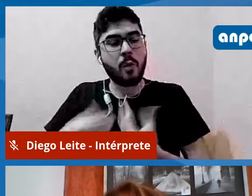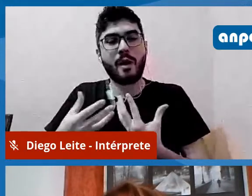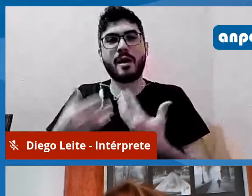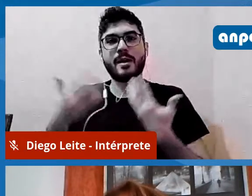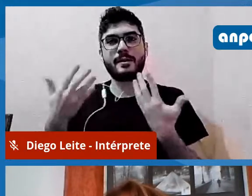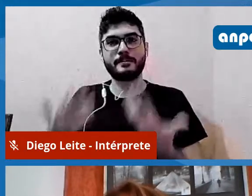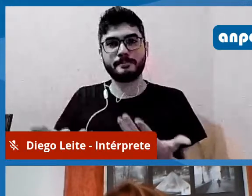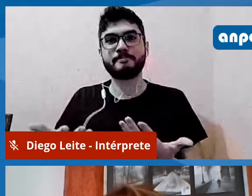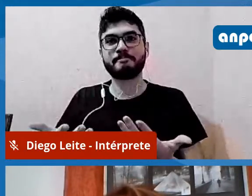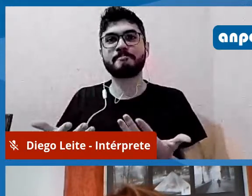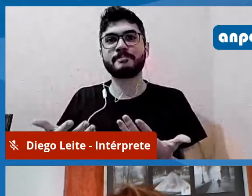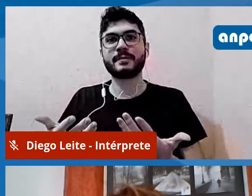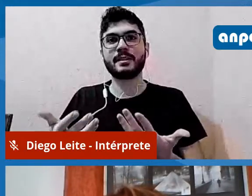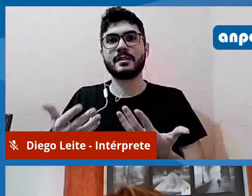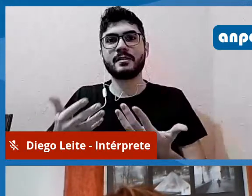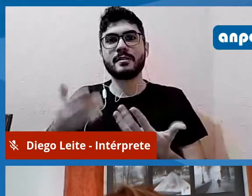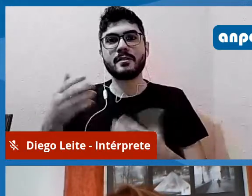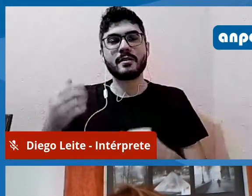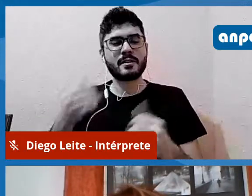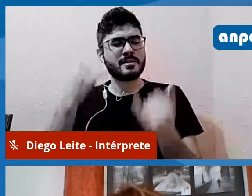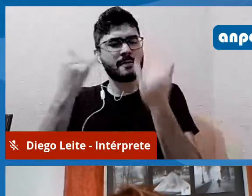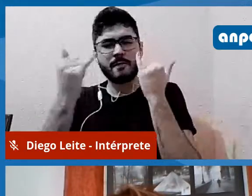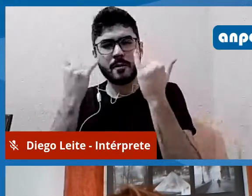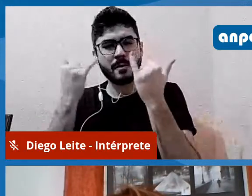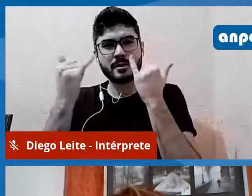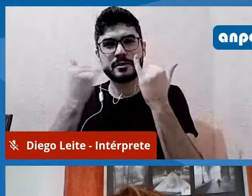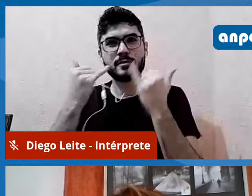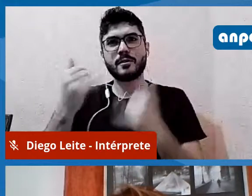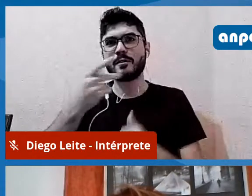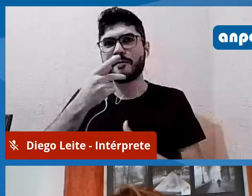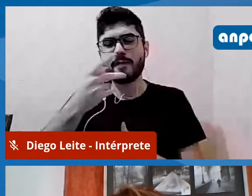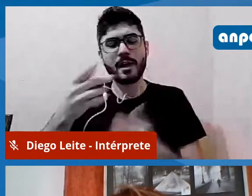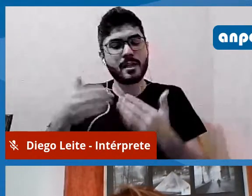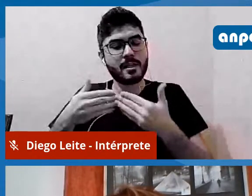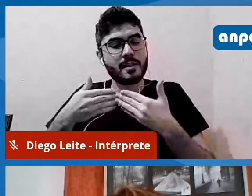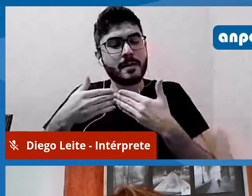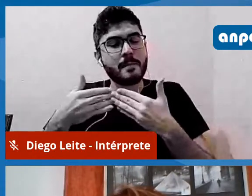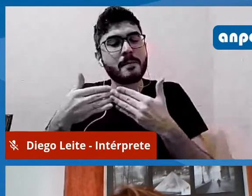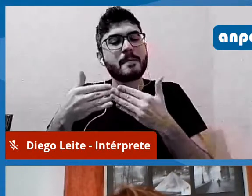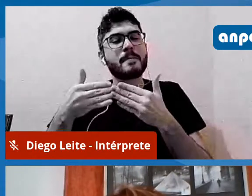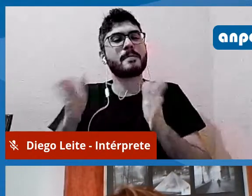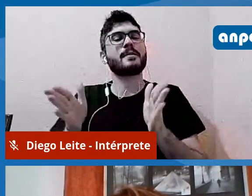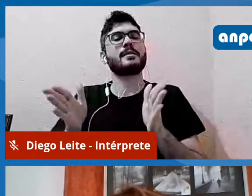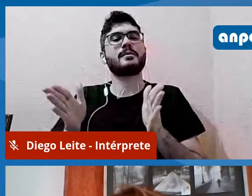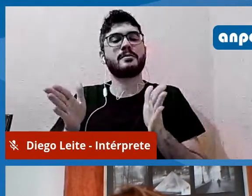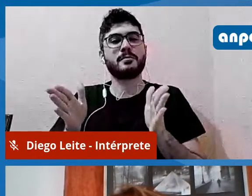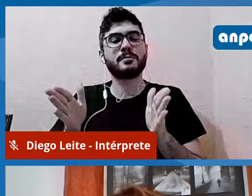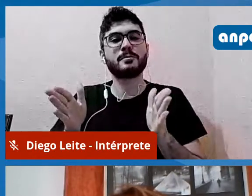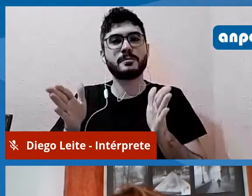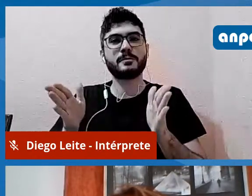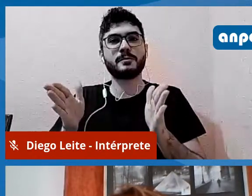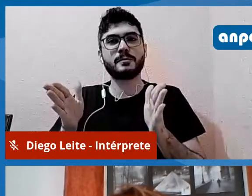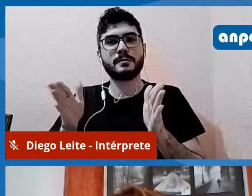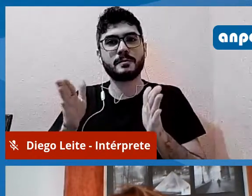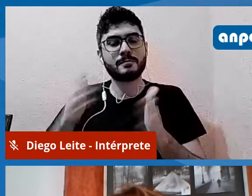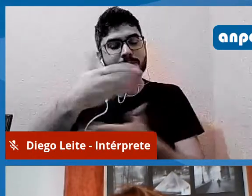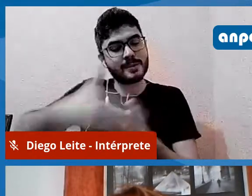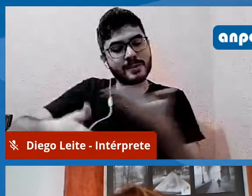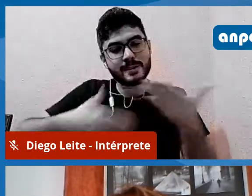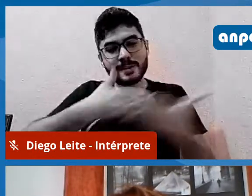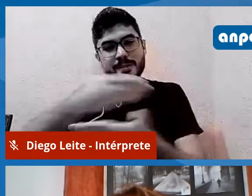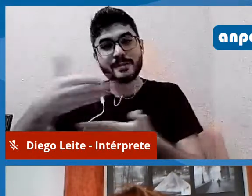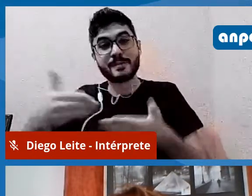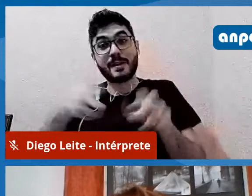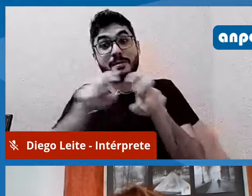bastante rica essa fala de abertura, né, para transversalizar as mesas que